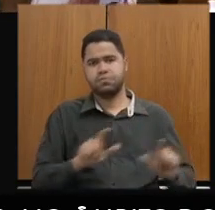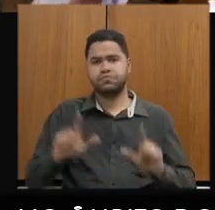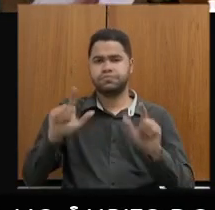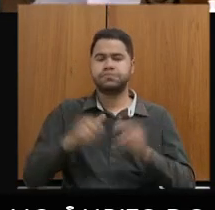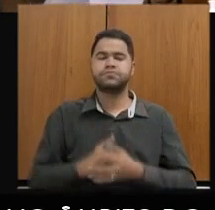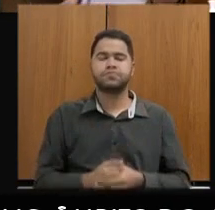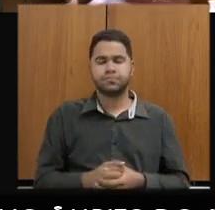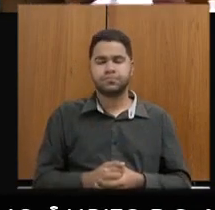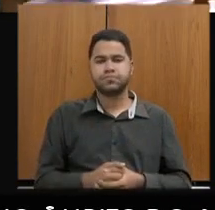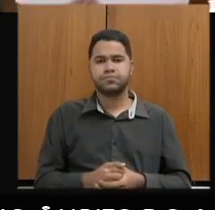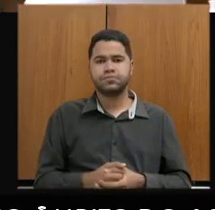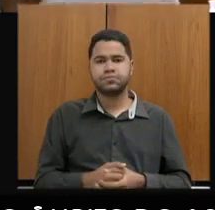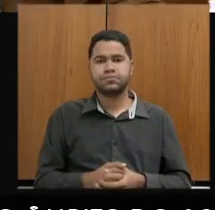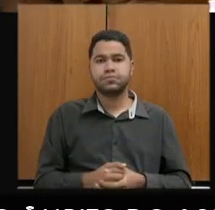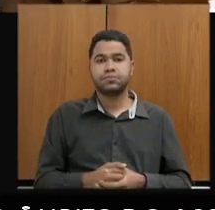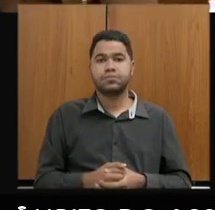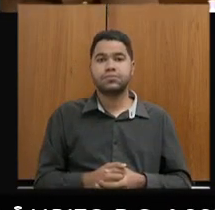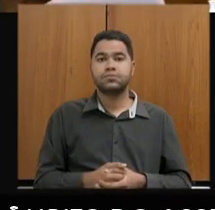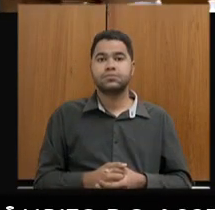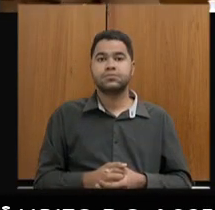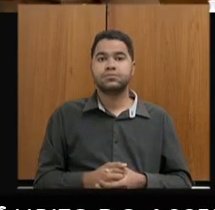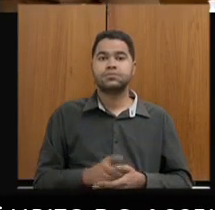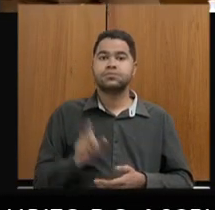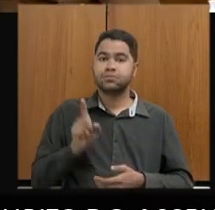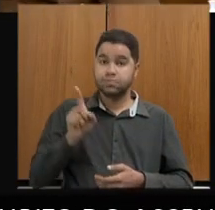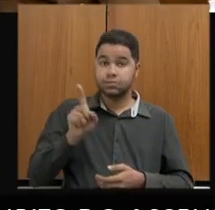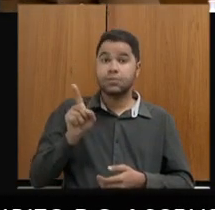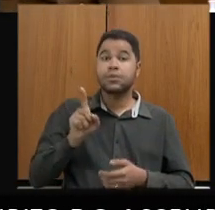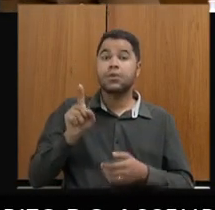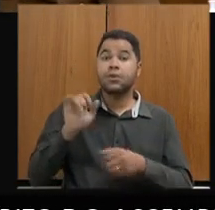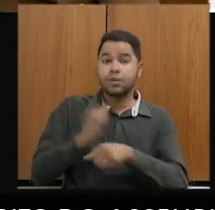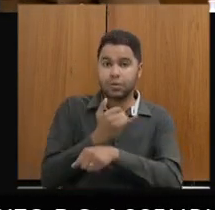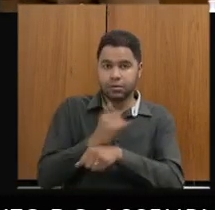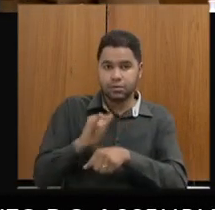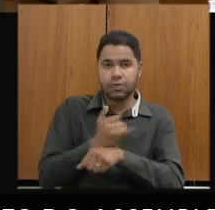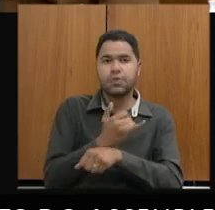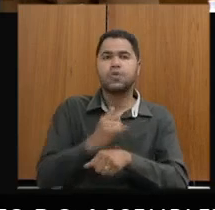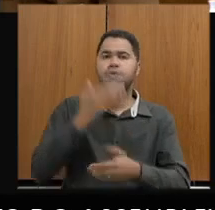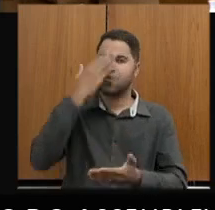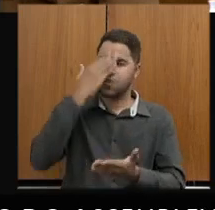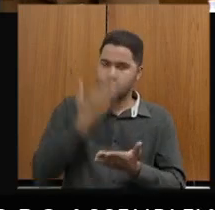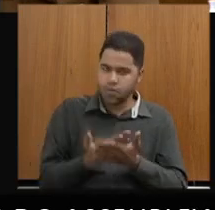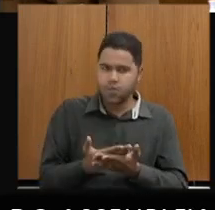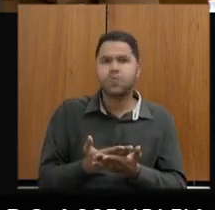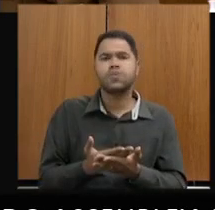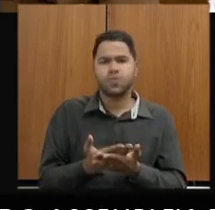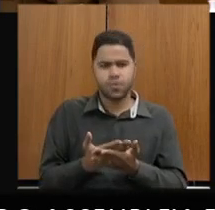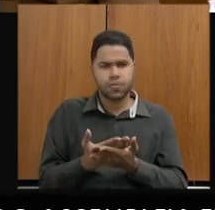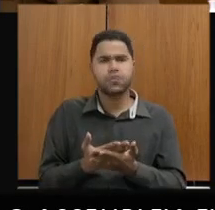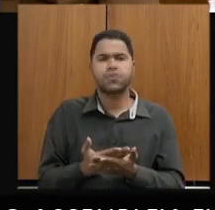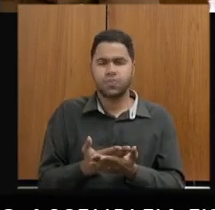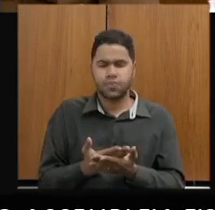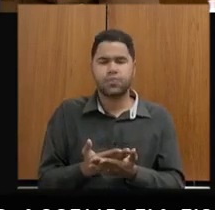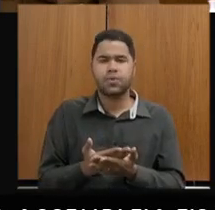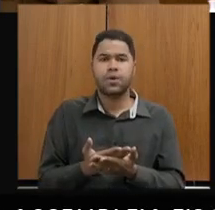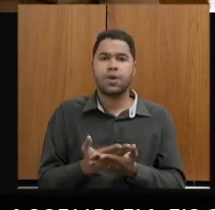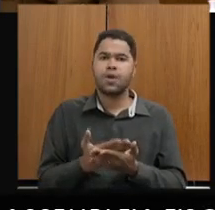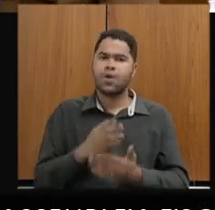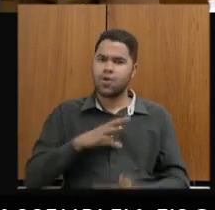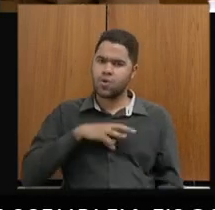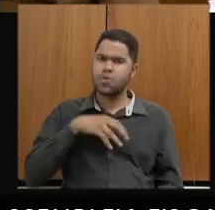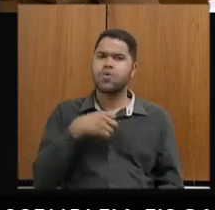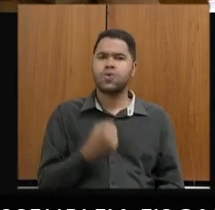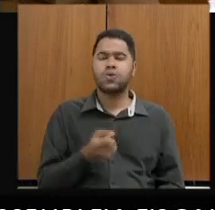seguir isso aqui foi uma uma estratégia né com muita confiança com muita com muita